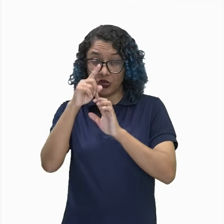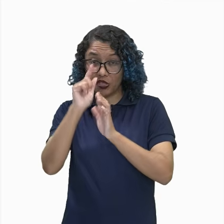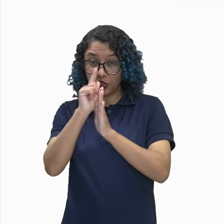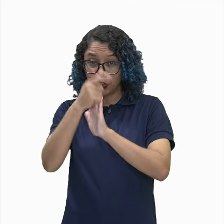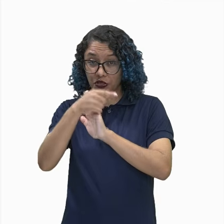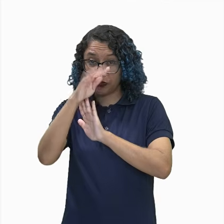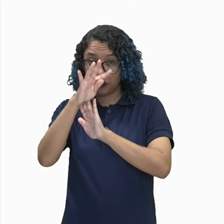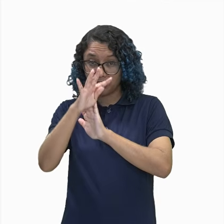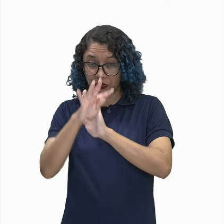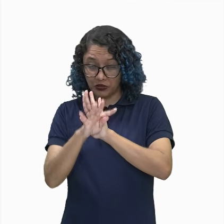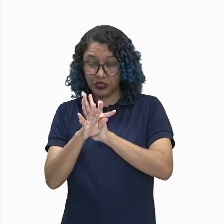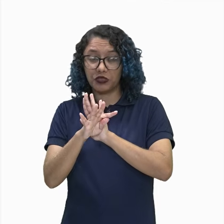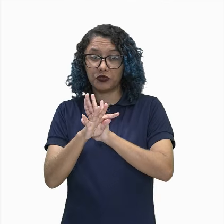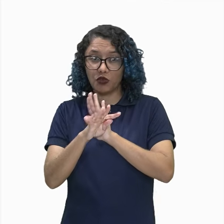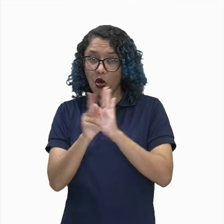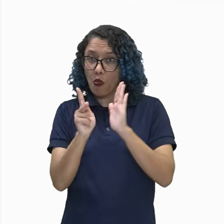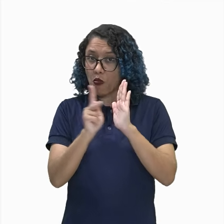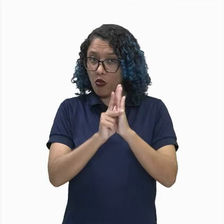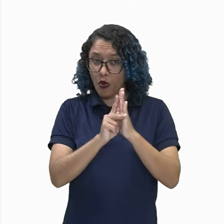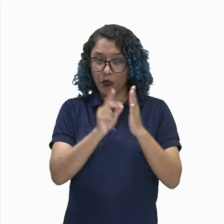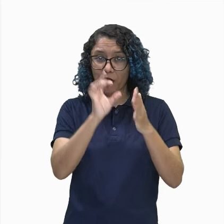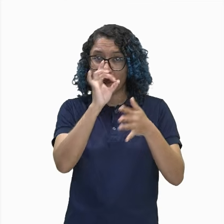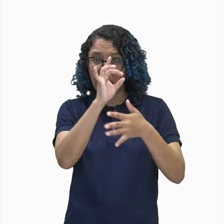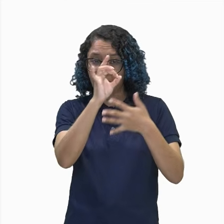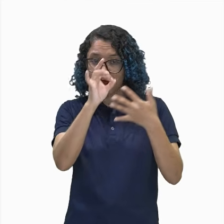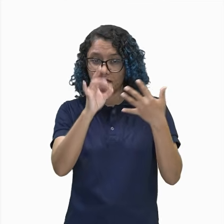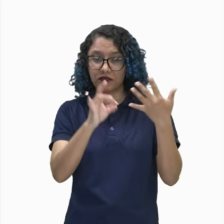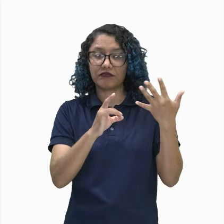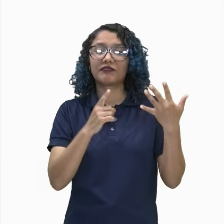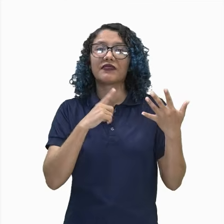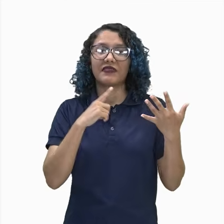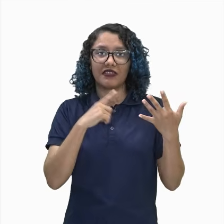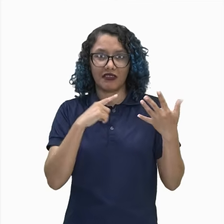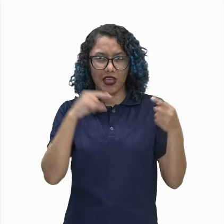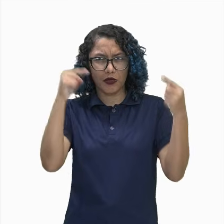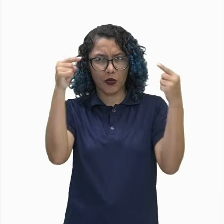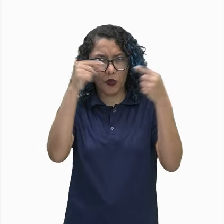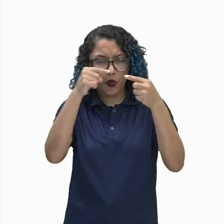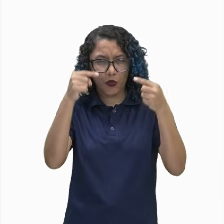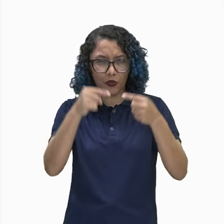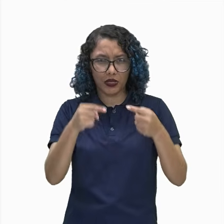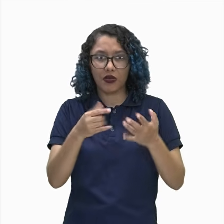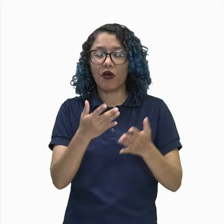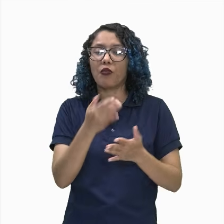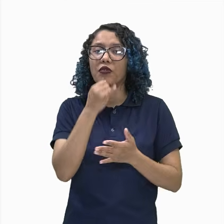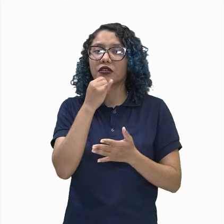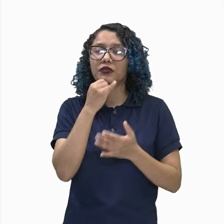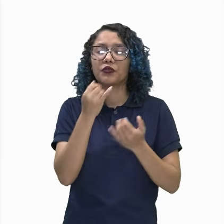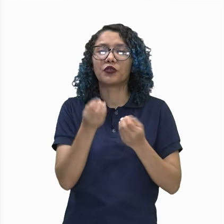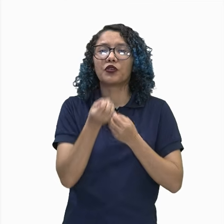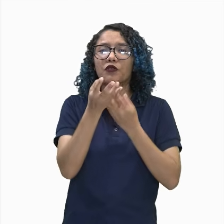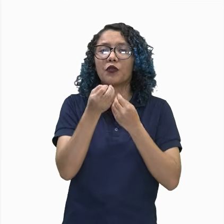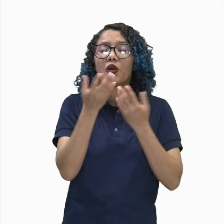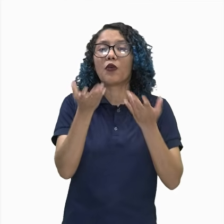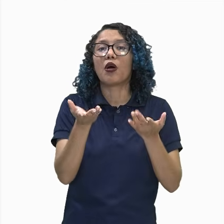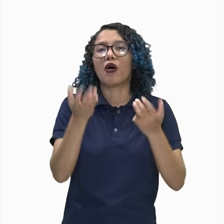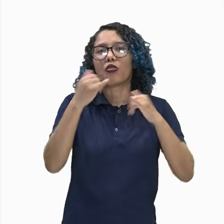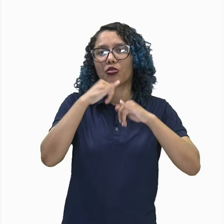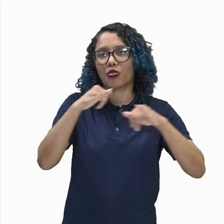bom? Ora, aqueles que buscam informar, a gente já tem aí em mente a questão da notícia, da